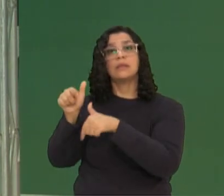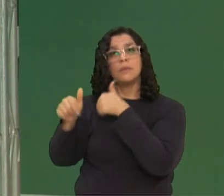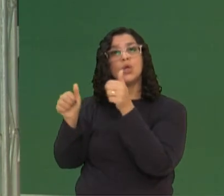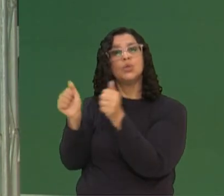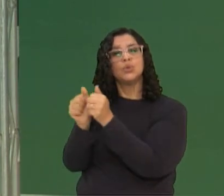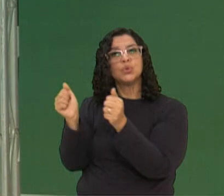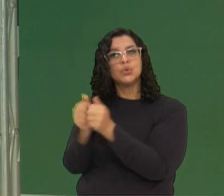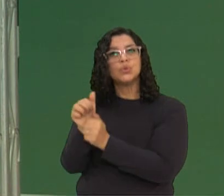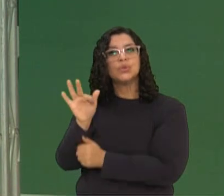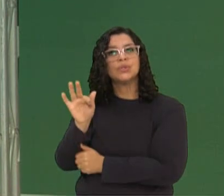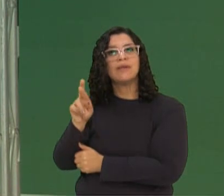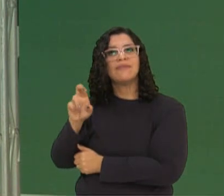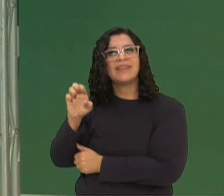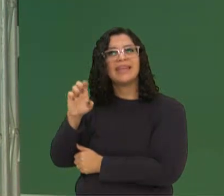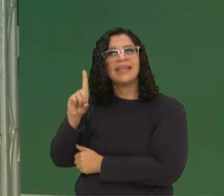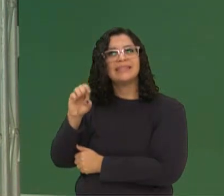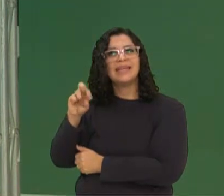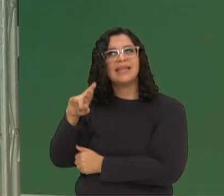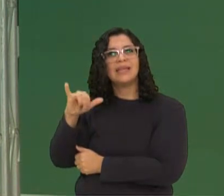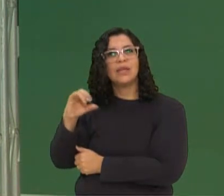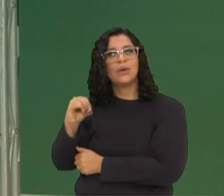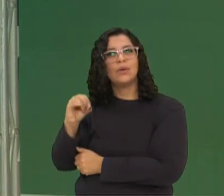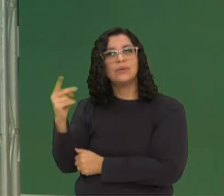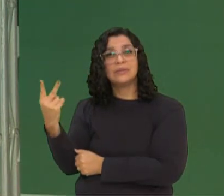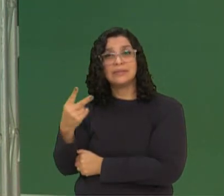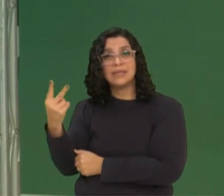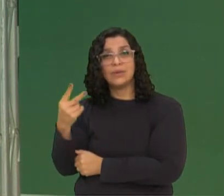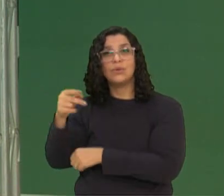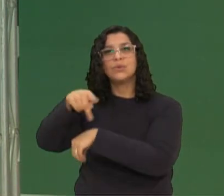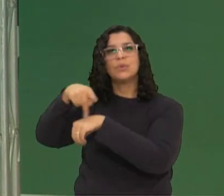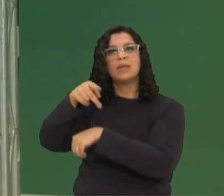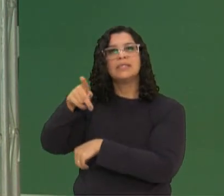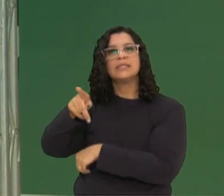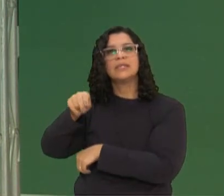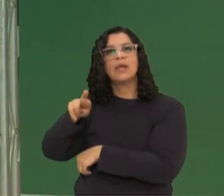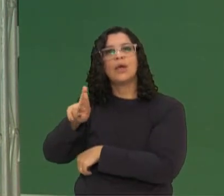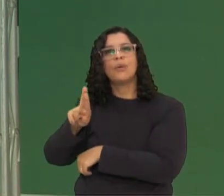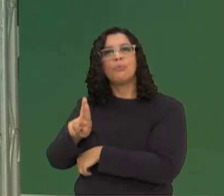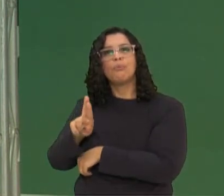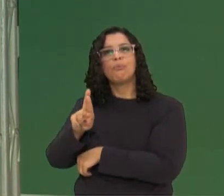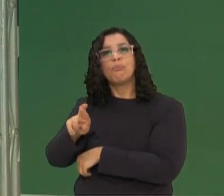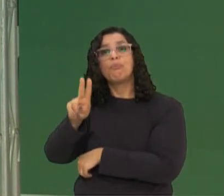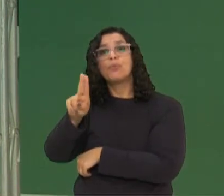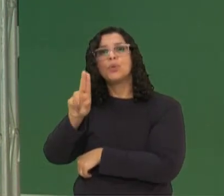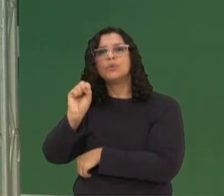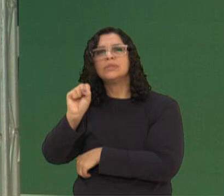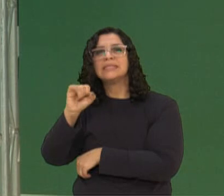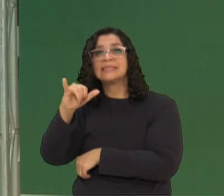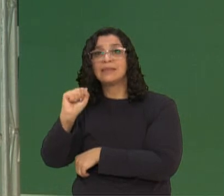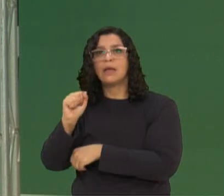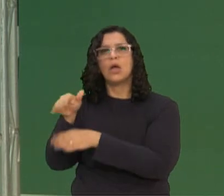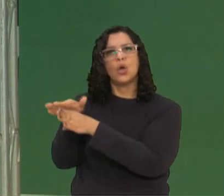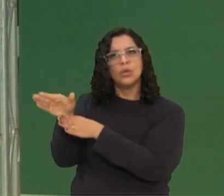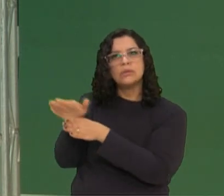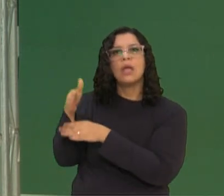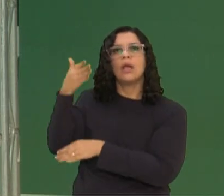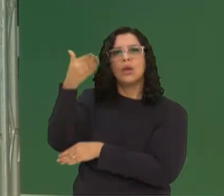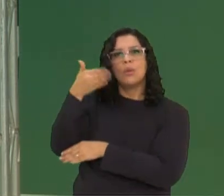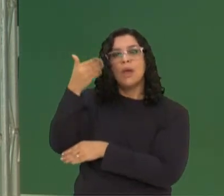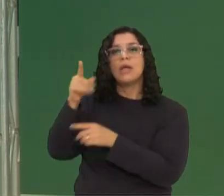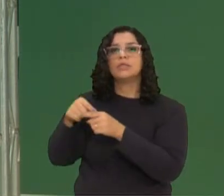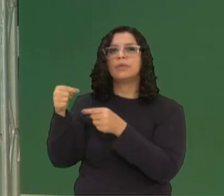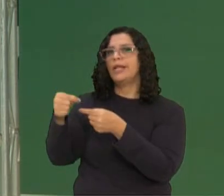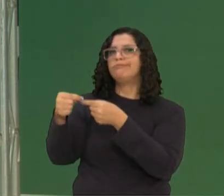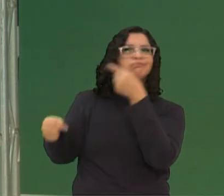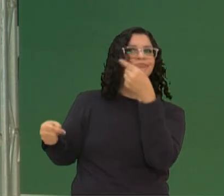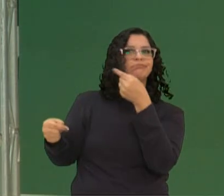Frederico II da Prússia, explicando, dando aulas, palestras, conselhos de governo. Ele só parou em 1753 porque ele se desentendeu